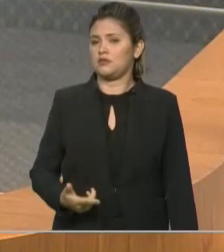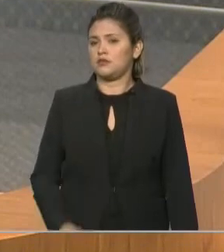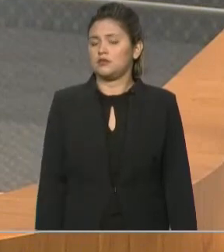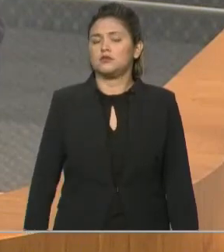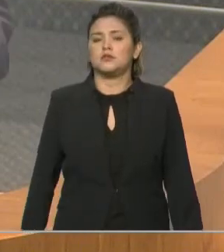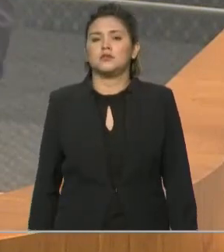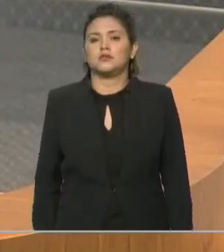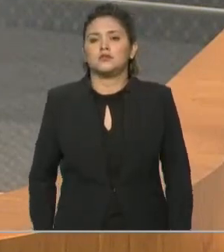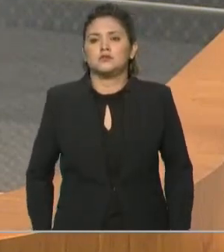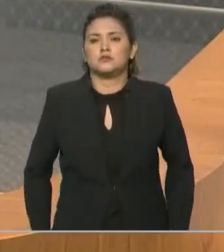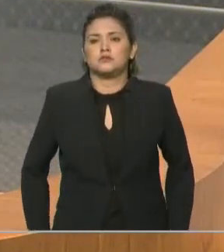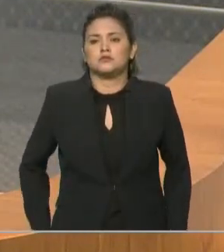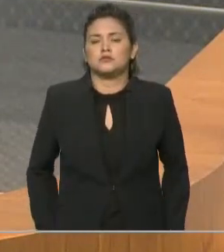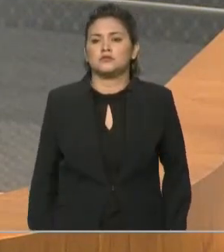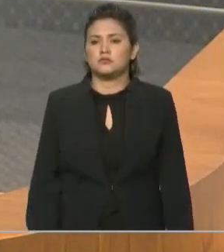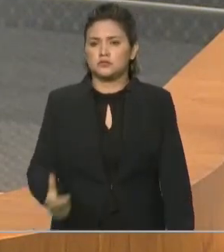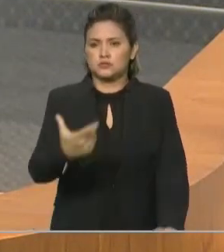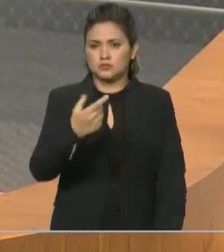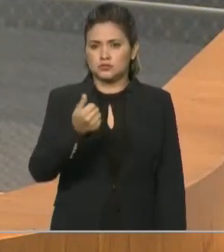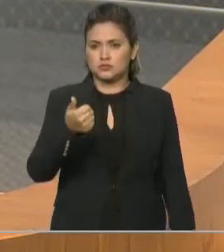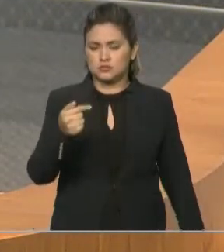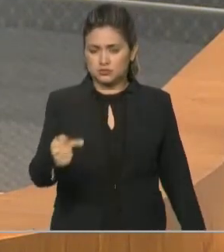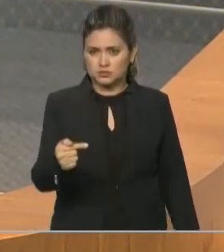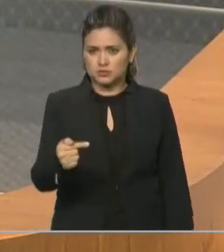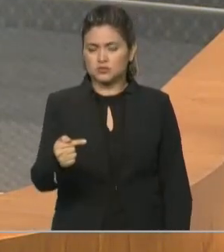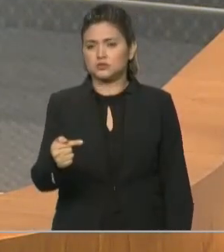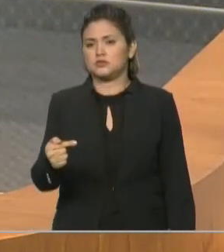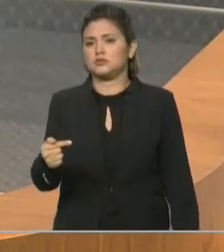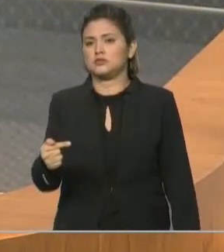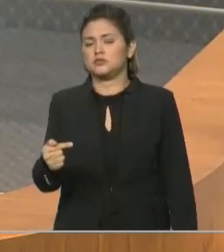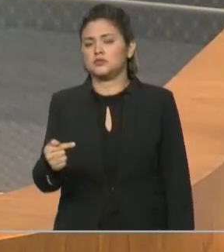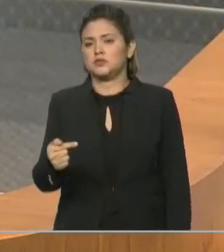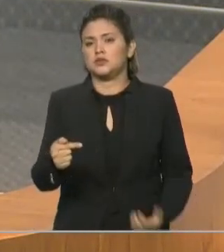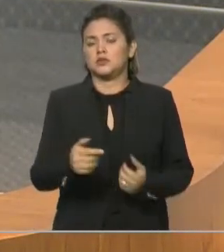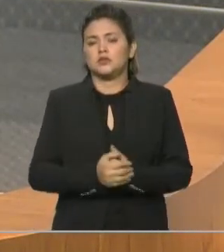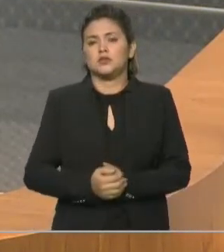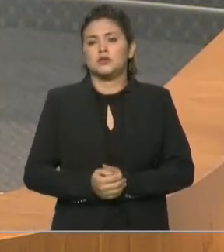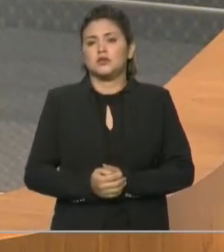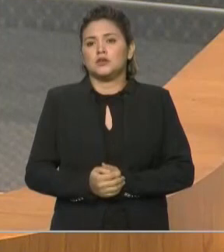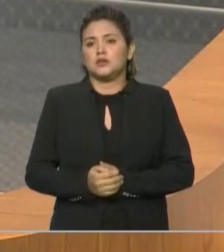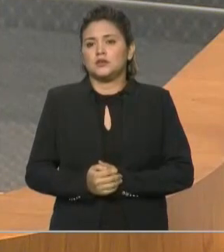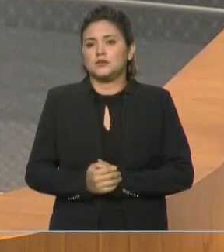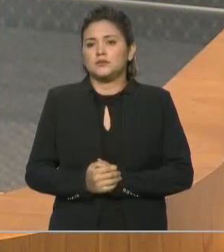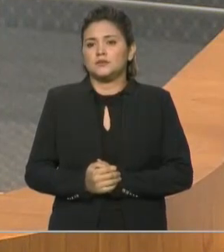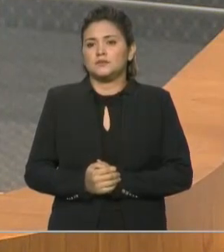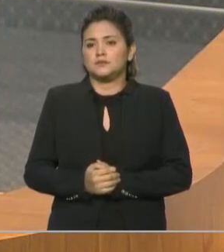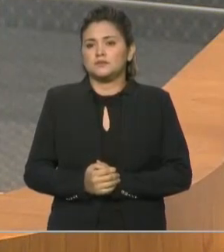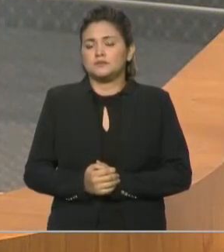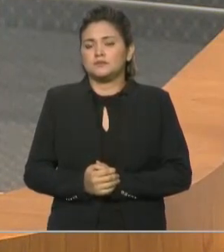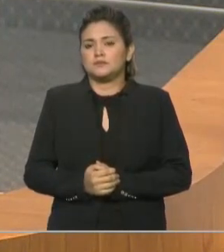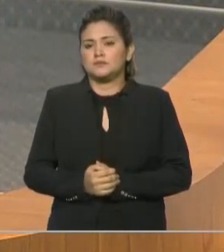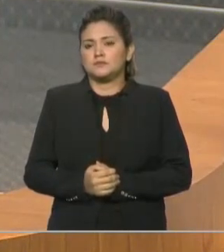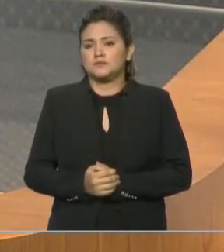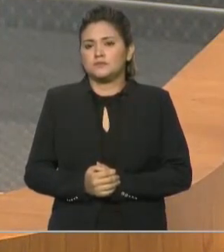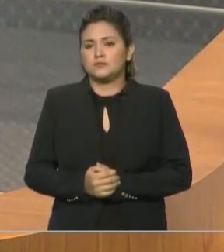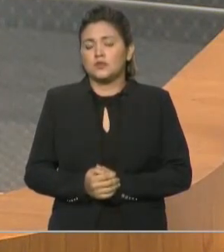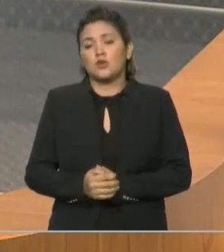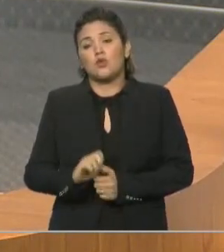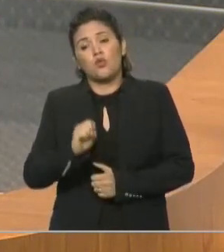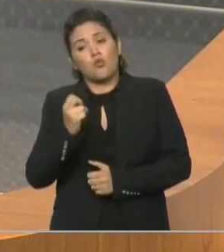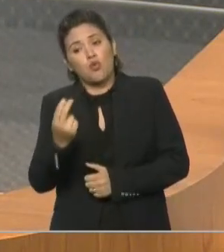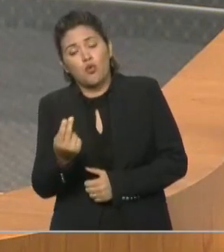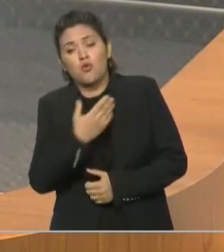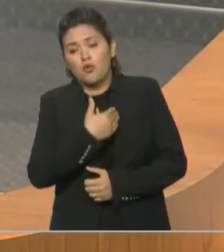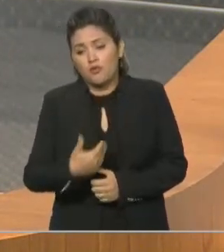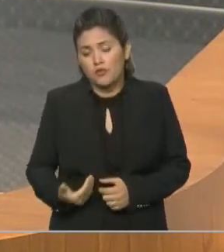não ser que amanhã o governo do Estado consiga provar para nós que foi feito, mas não foi publicado, esses exames em relação